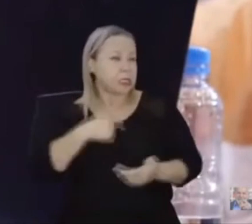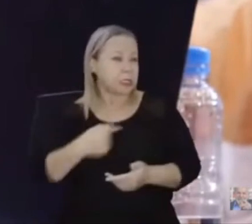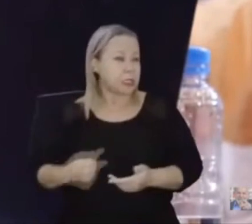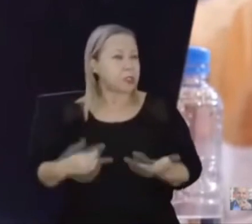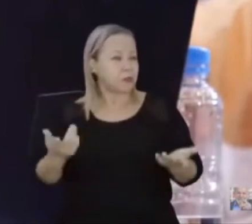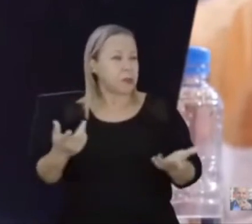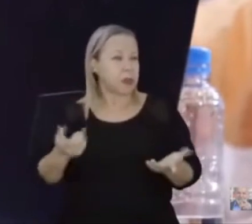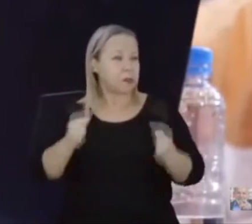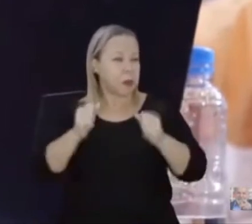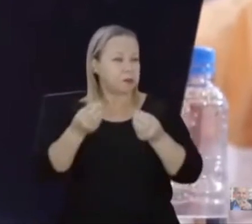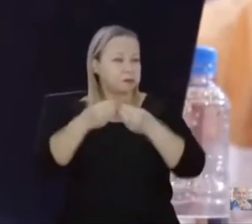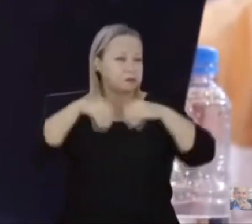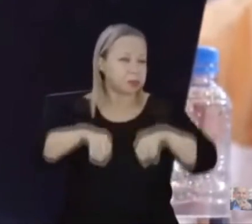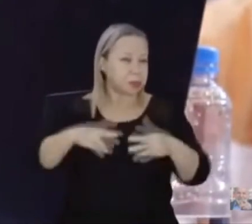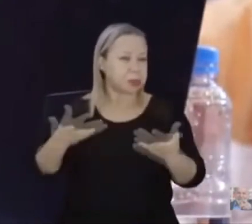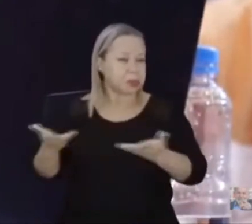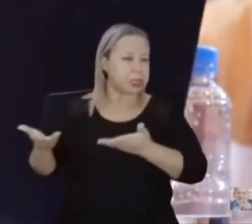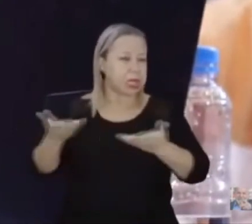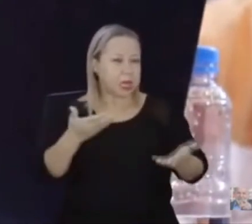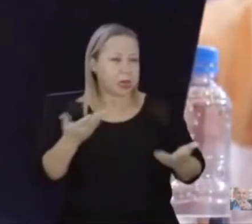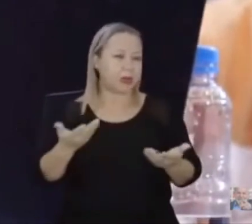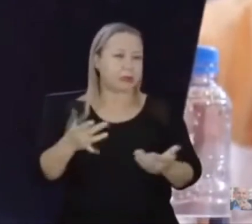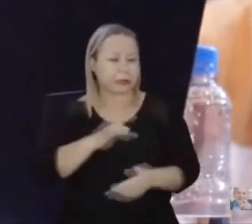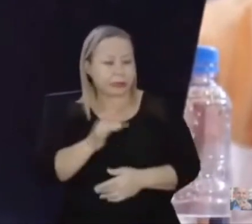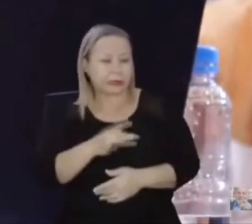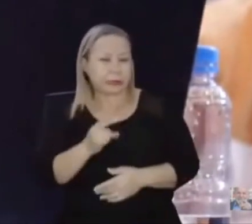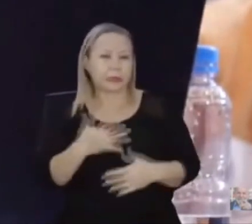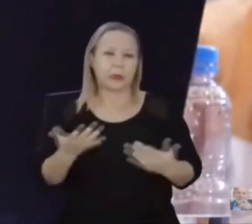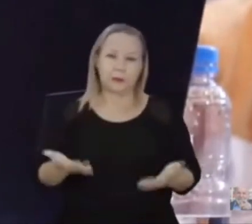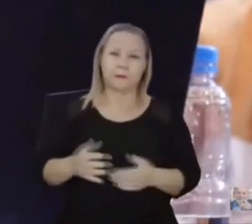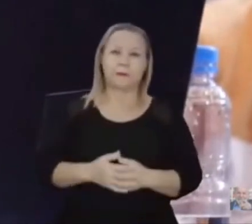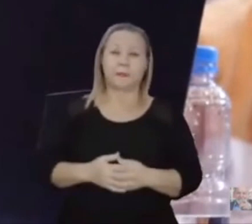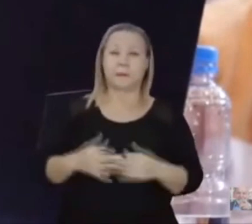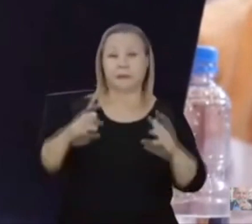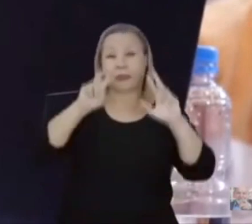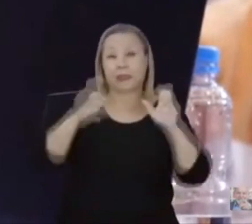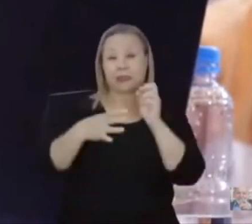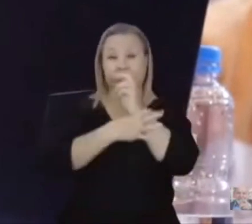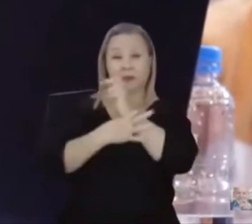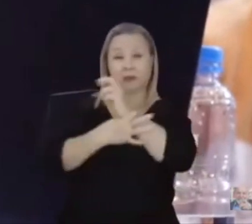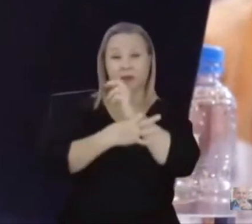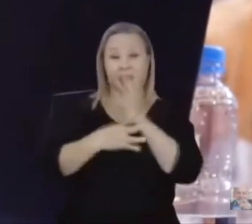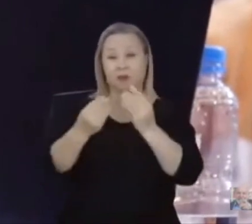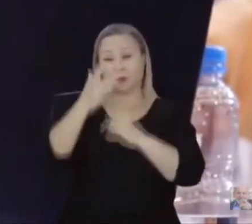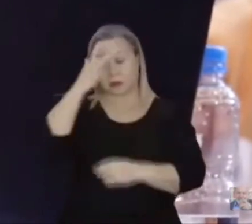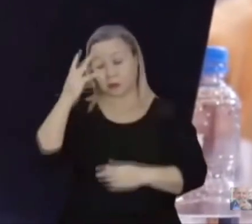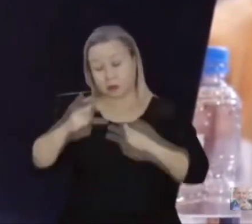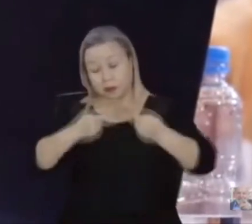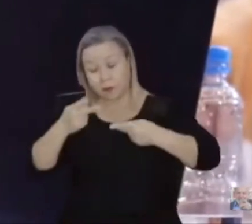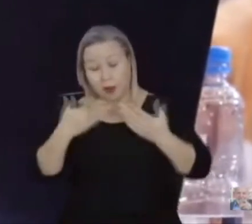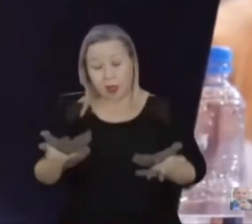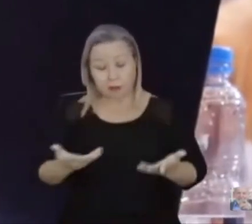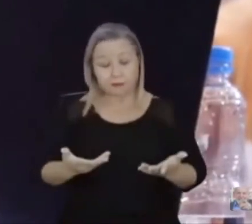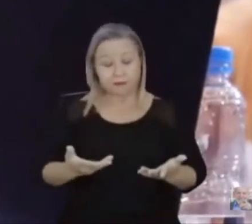processo eleitoral. Se há temores, tem essa questão de segurança que muita gente tem trazido à tona, né? Eu quero te ouvir sobre campanha e o que você